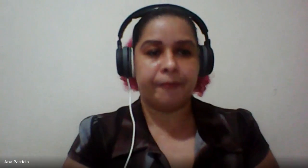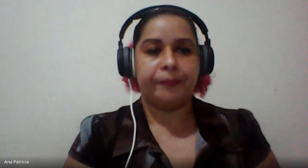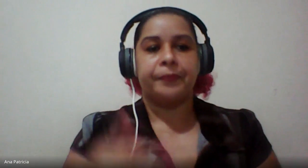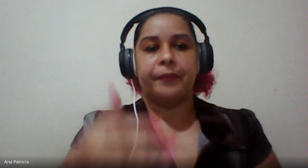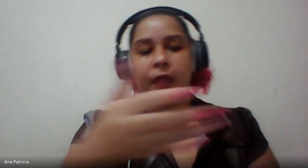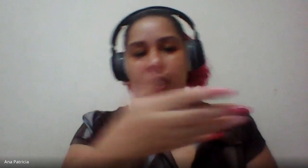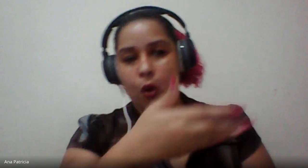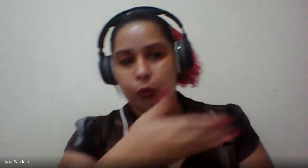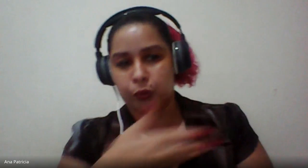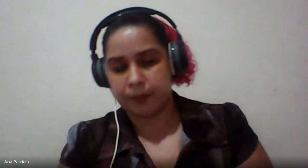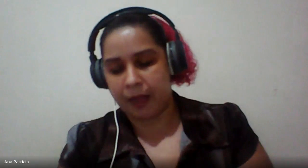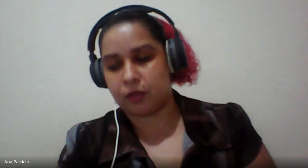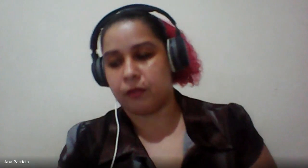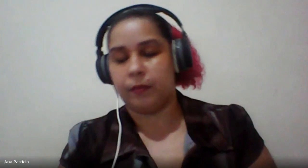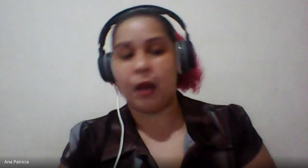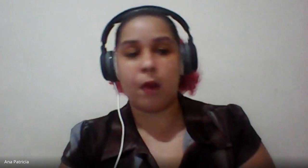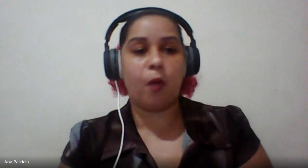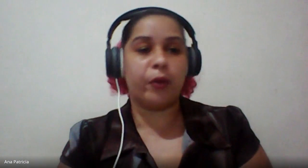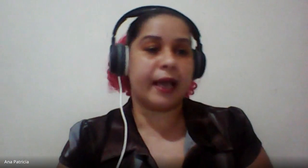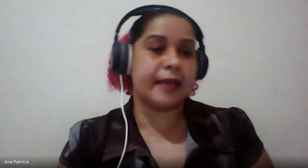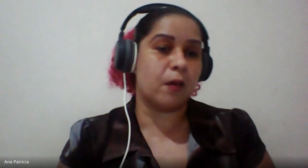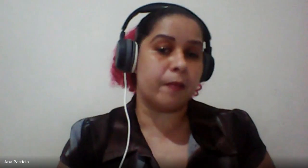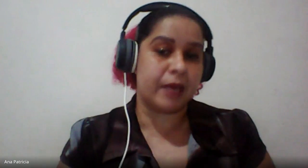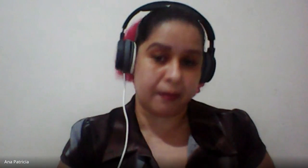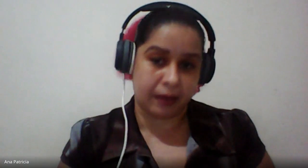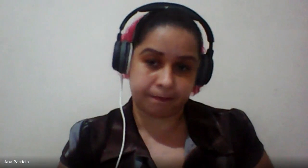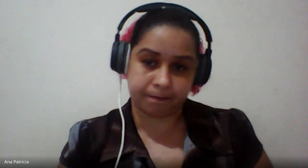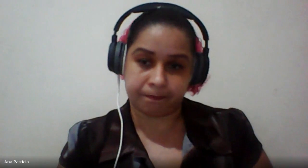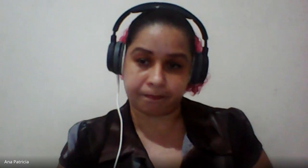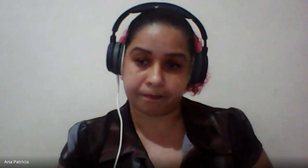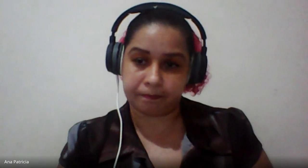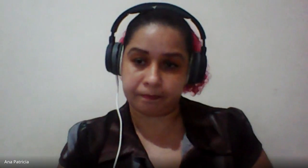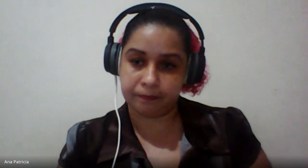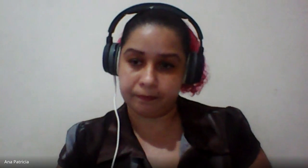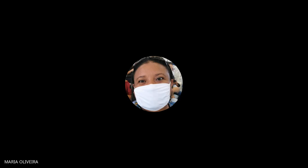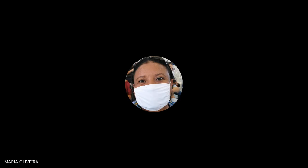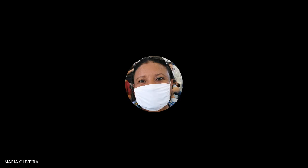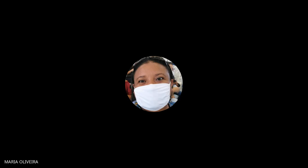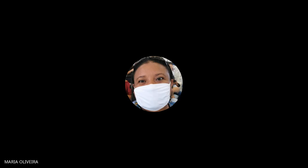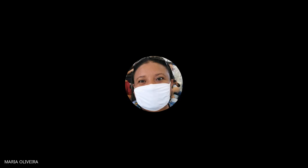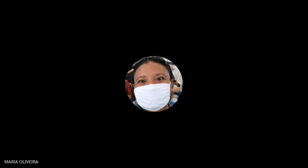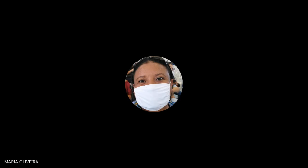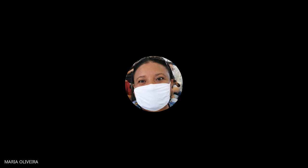Libras em outro espaço, para uma comunicação mínima.